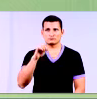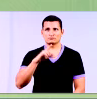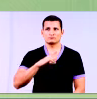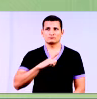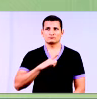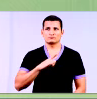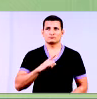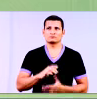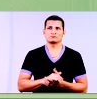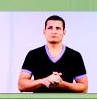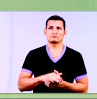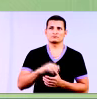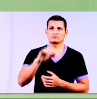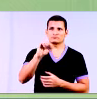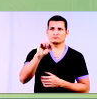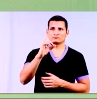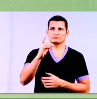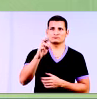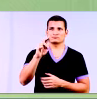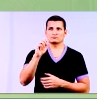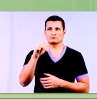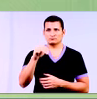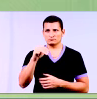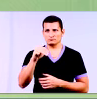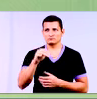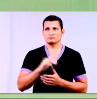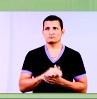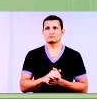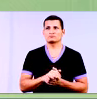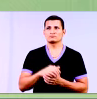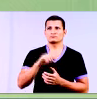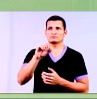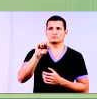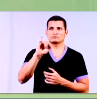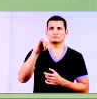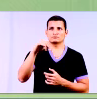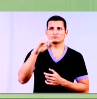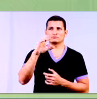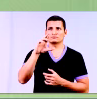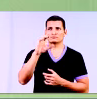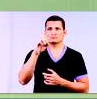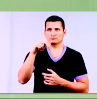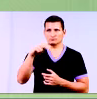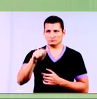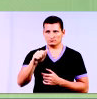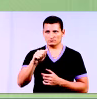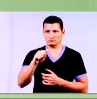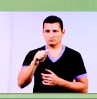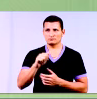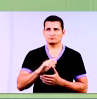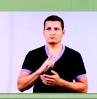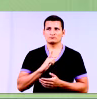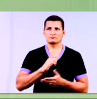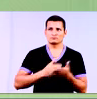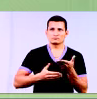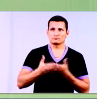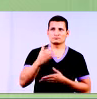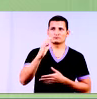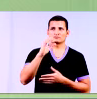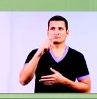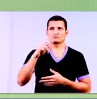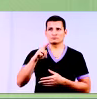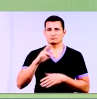memória SDRAM, que é uma memória síncrona, ela trabalha sincronizada com o processador para ficar mais